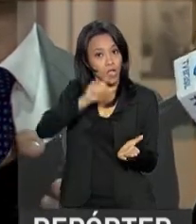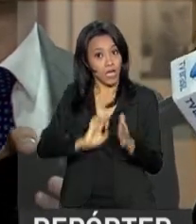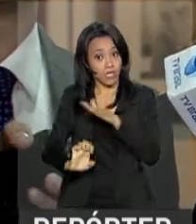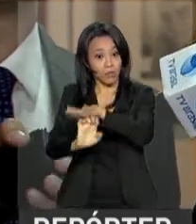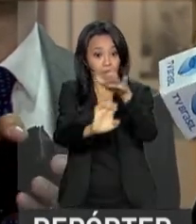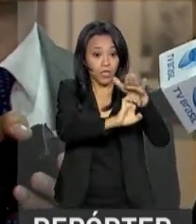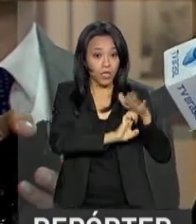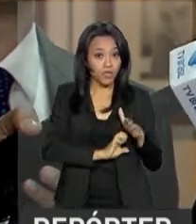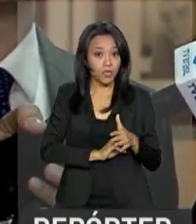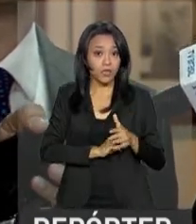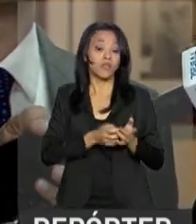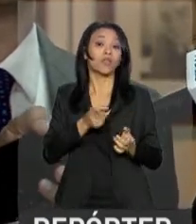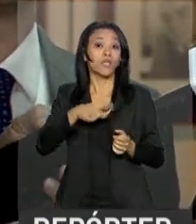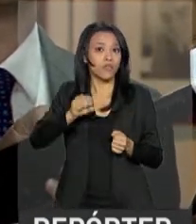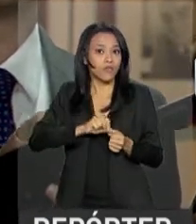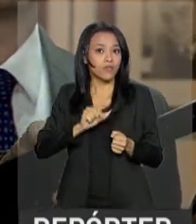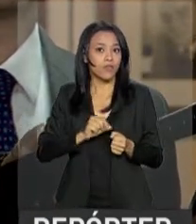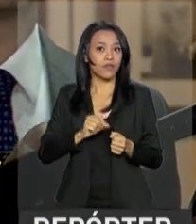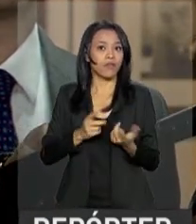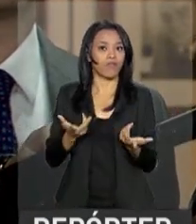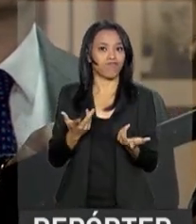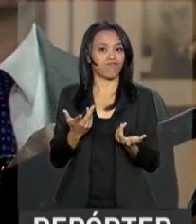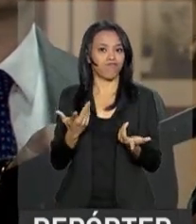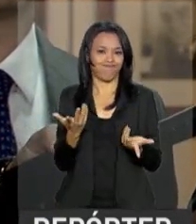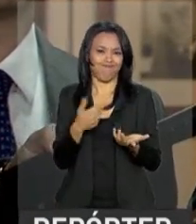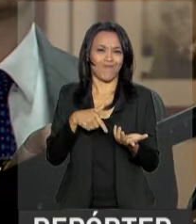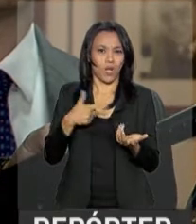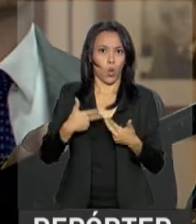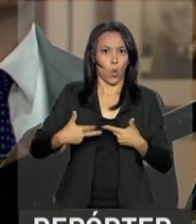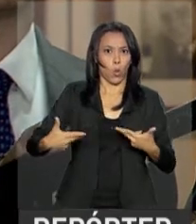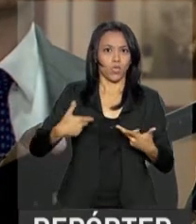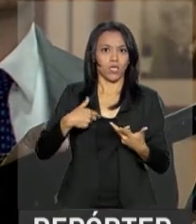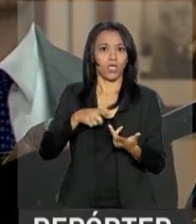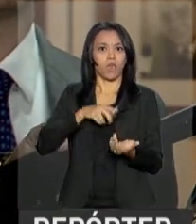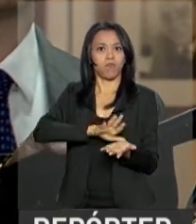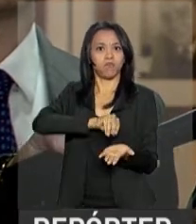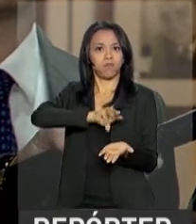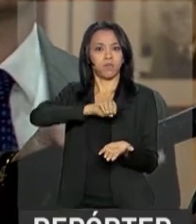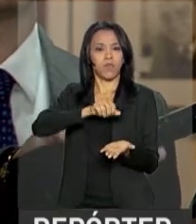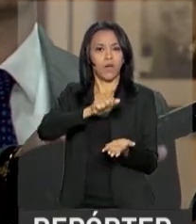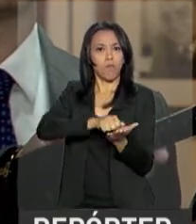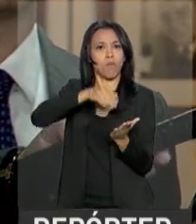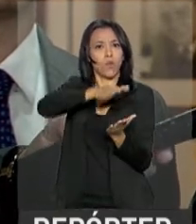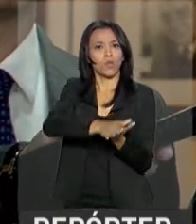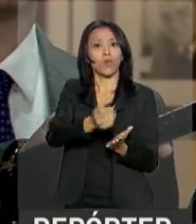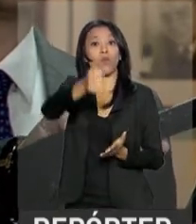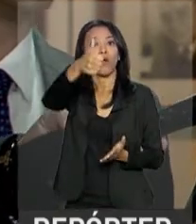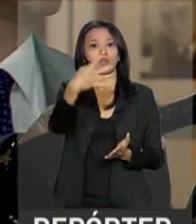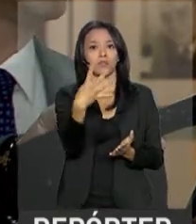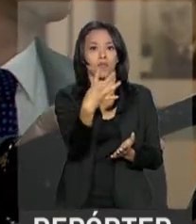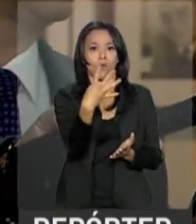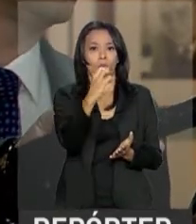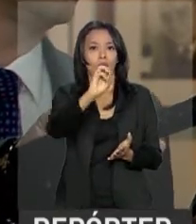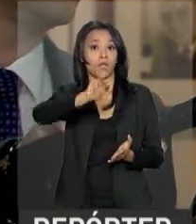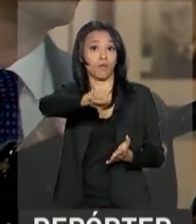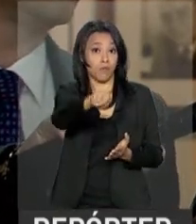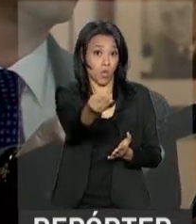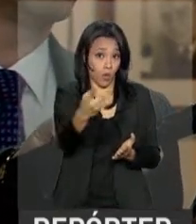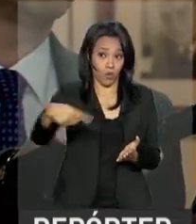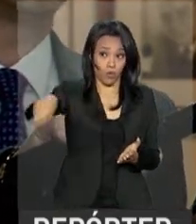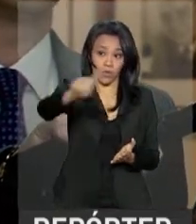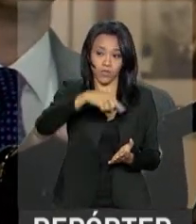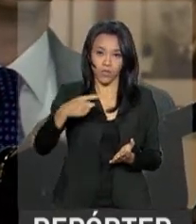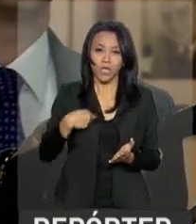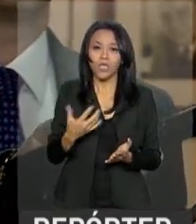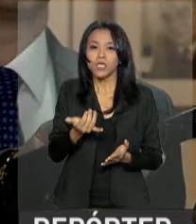empresários que fizeram locaute que hoje tem um volume de multas de 300 quase 40 milhões de que não vai haver anistia